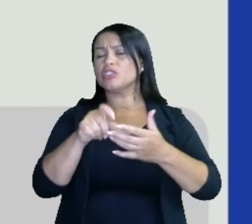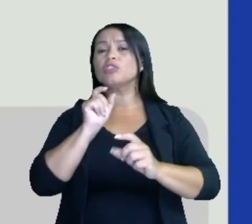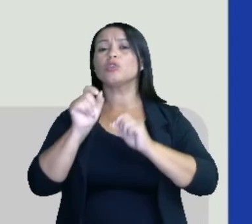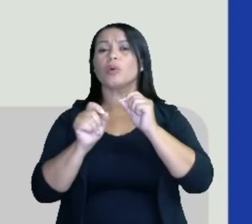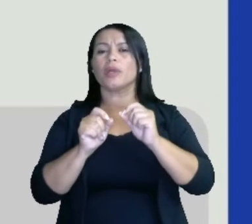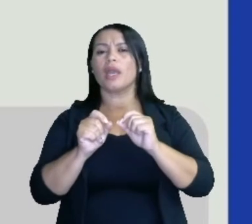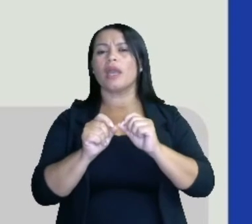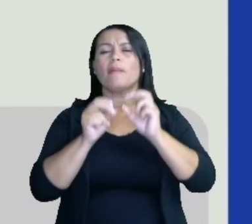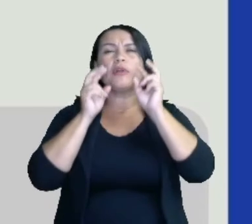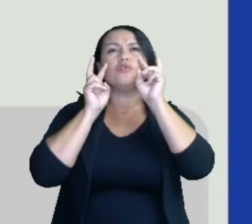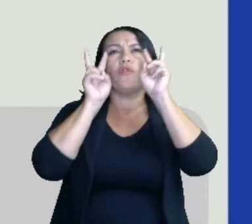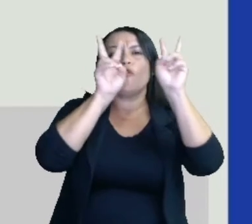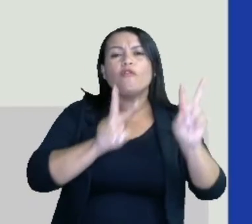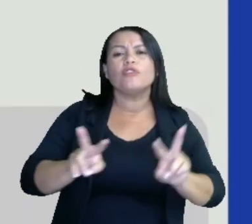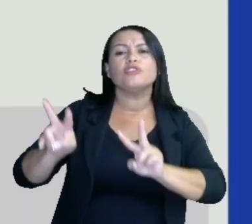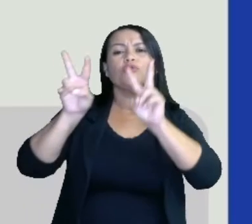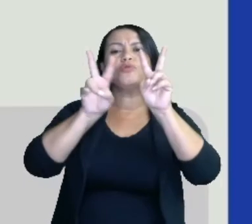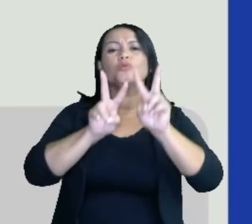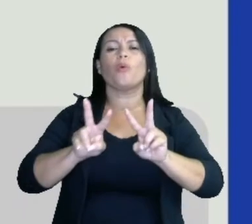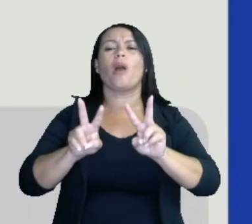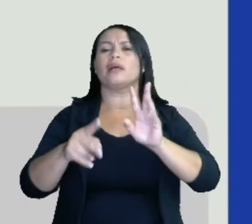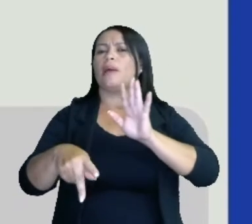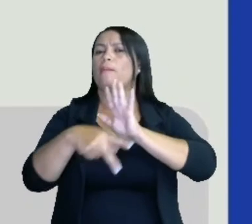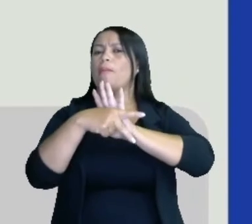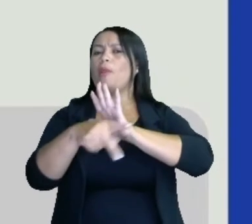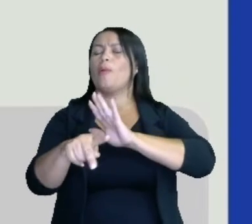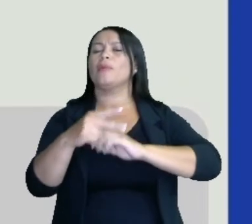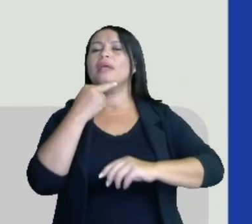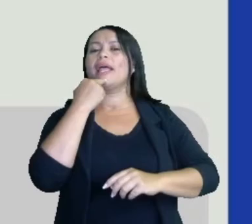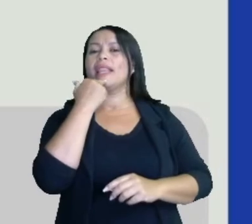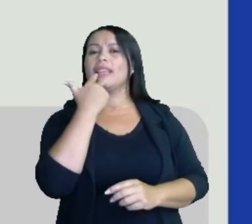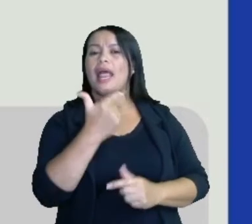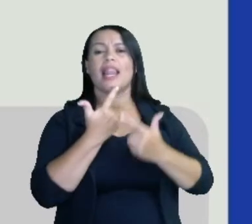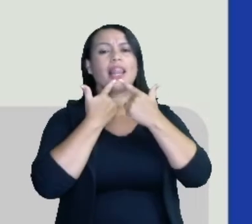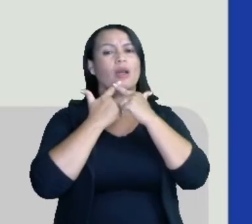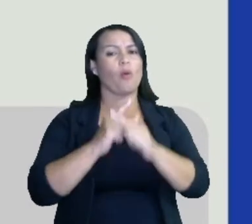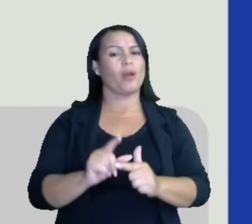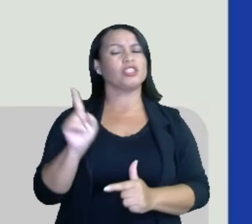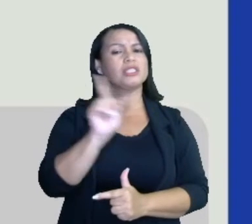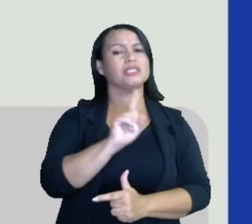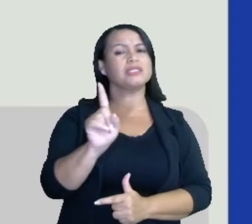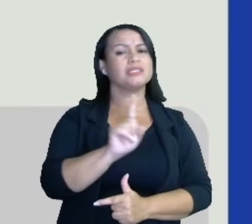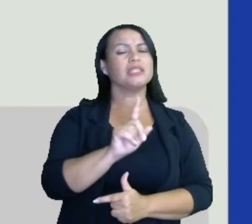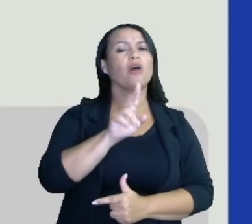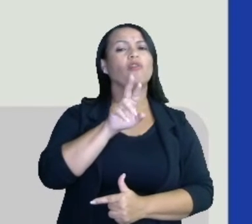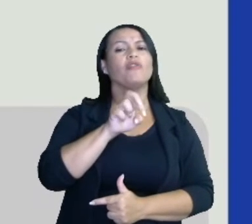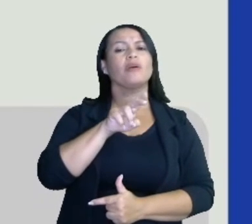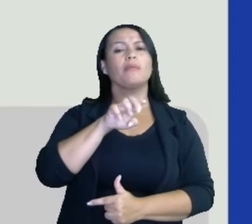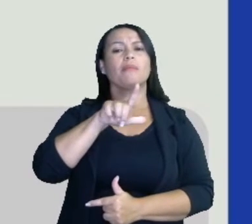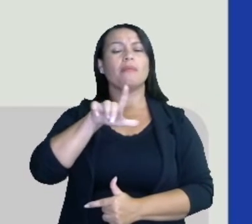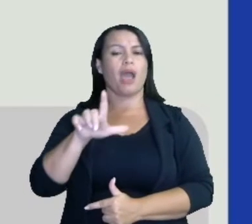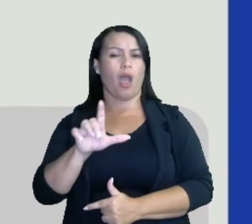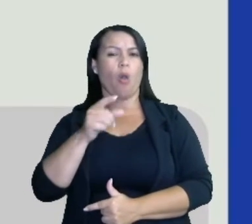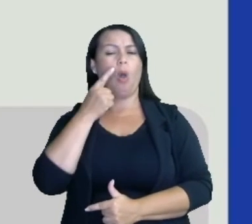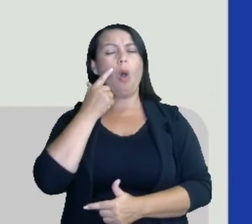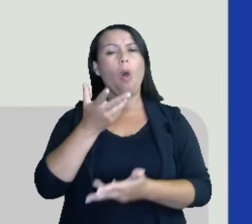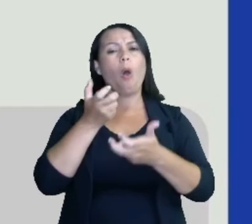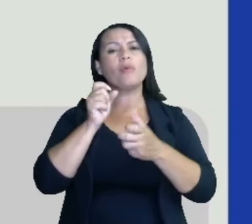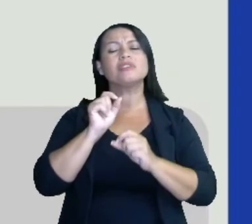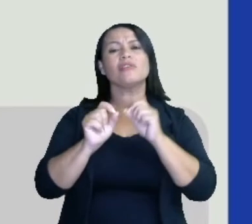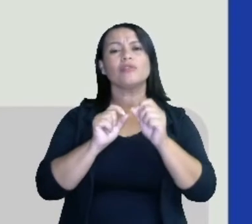elementos visuais próprios da linguagem não verbal. A separação das letras da palavra em balões